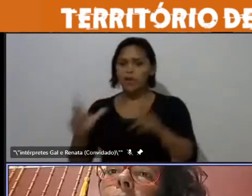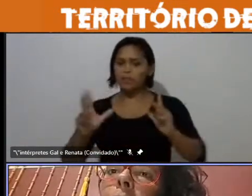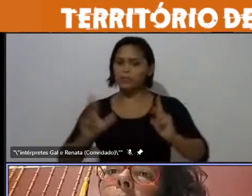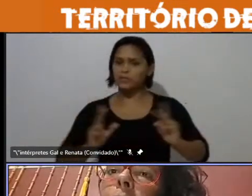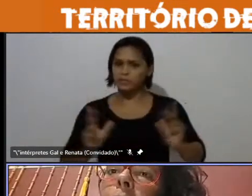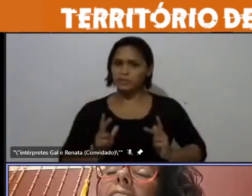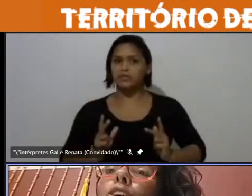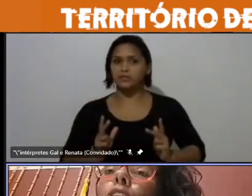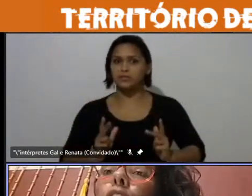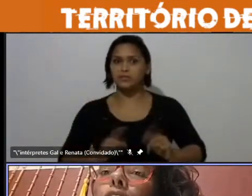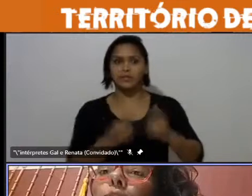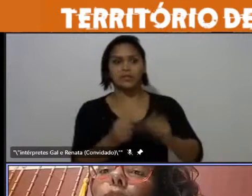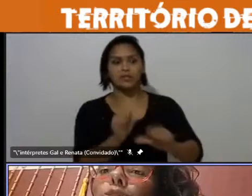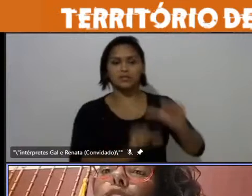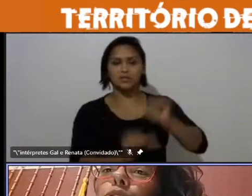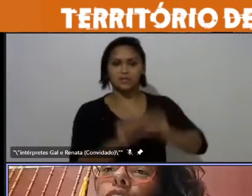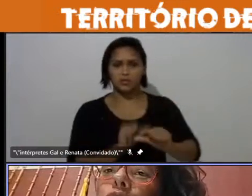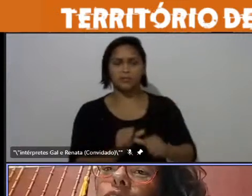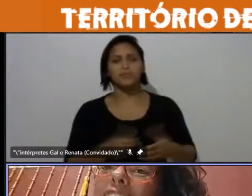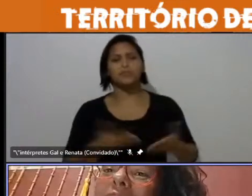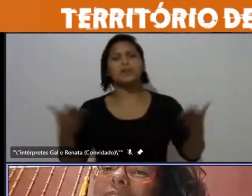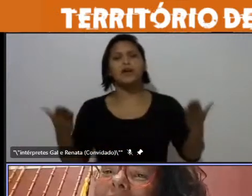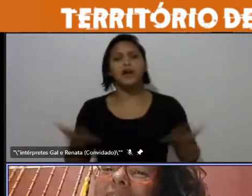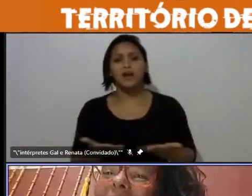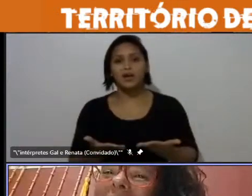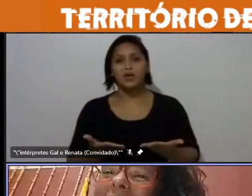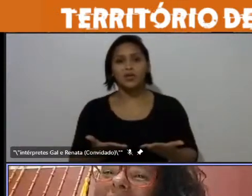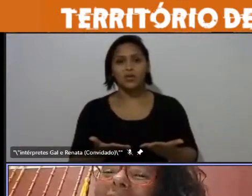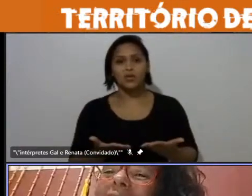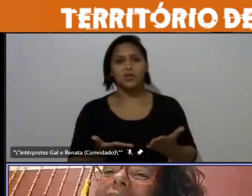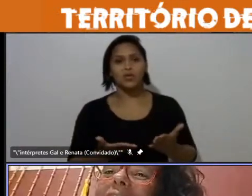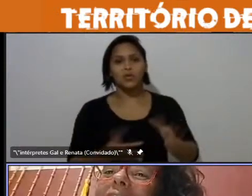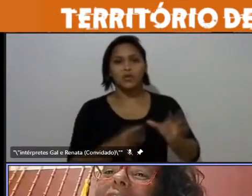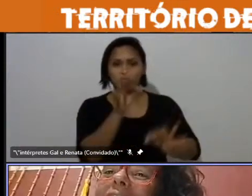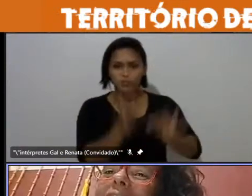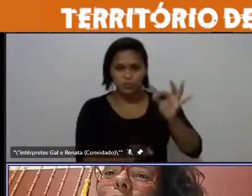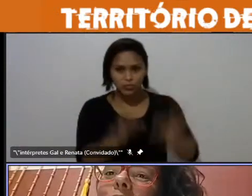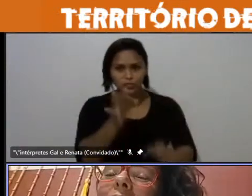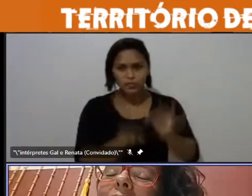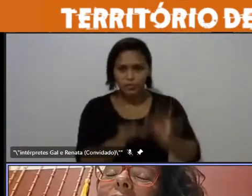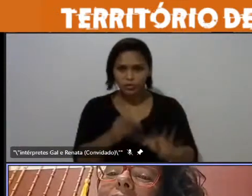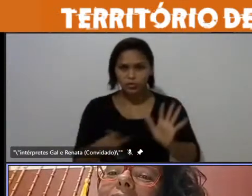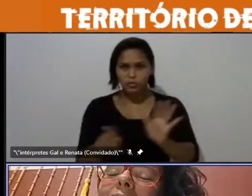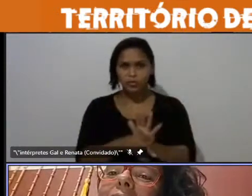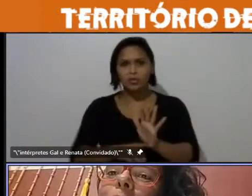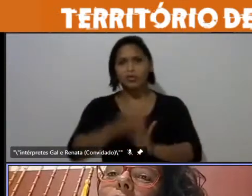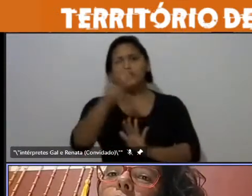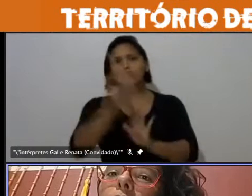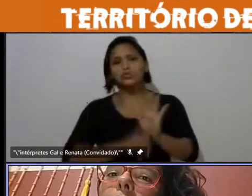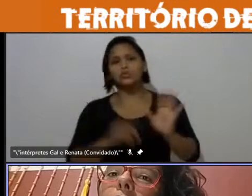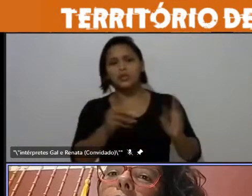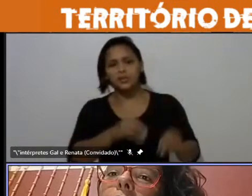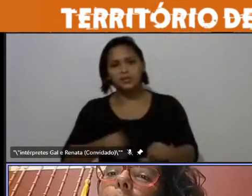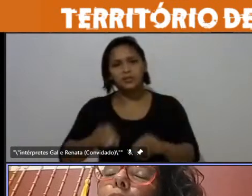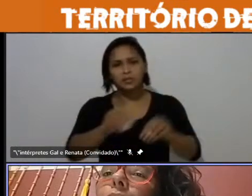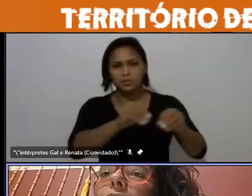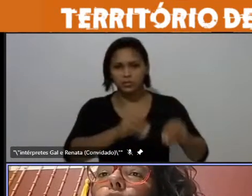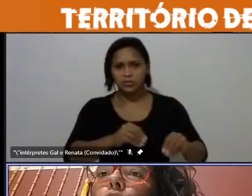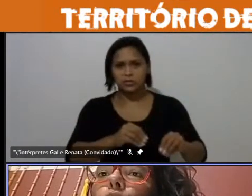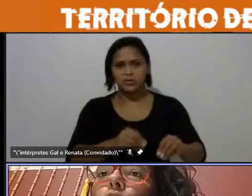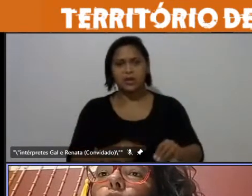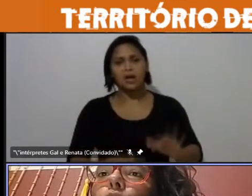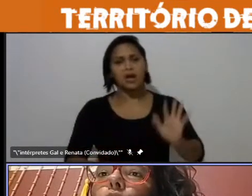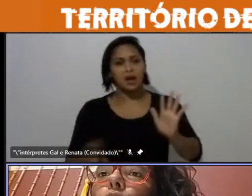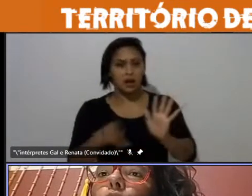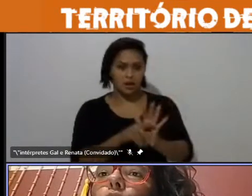privados, né? Agora, do ponto de vista jurídico, né, e dos direitos territoriais,